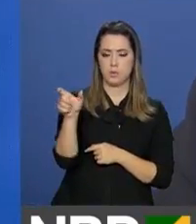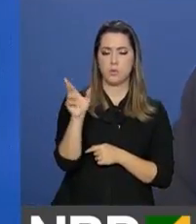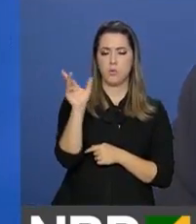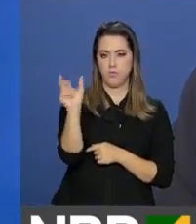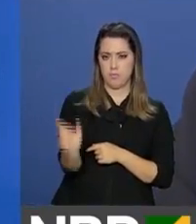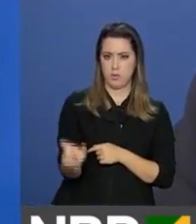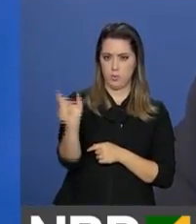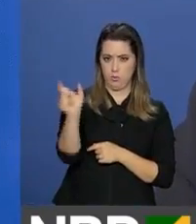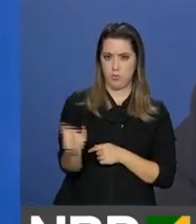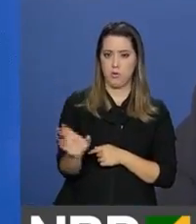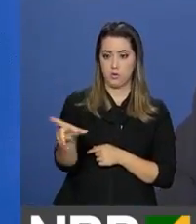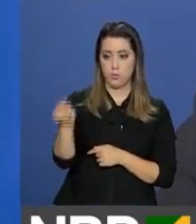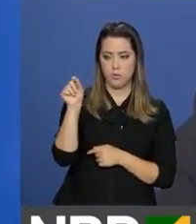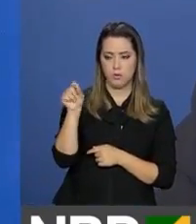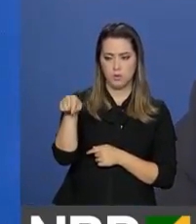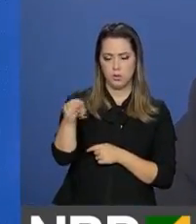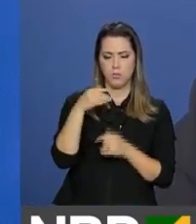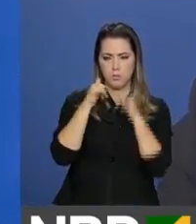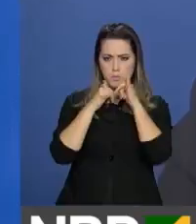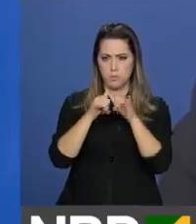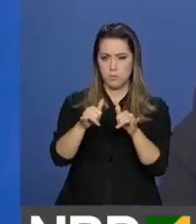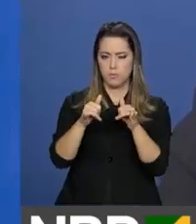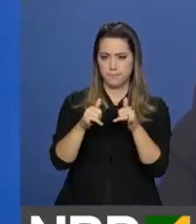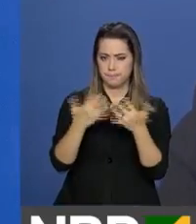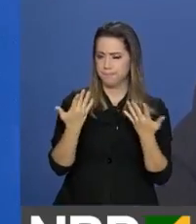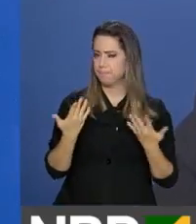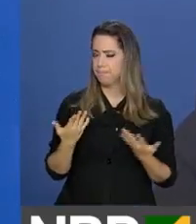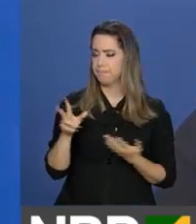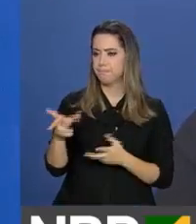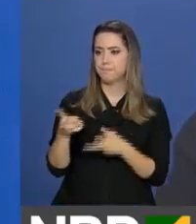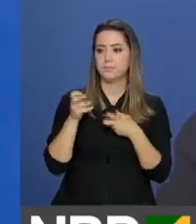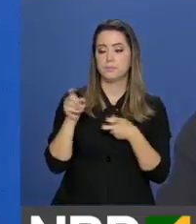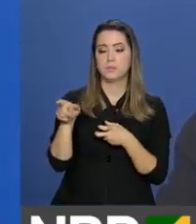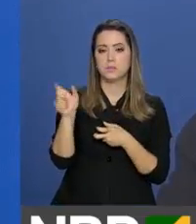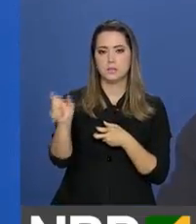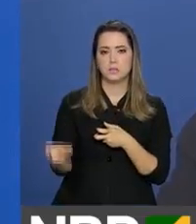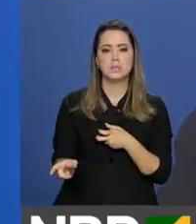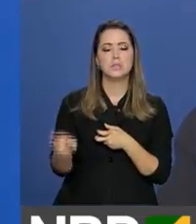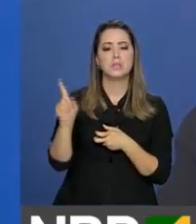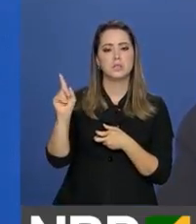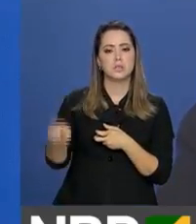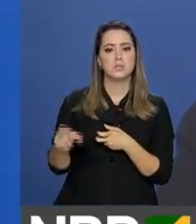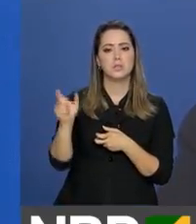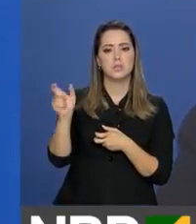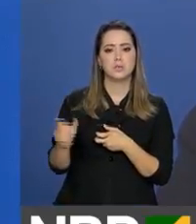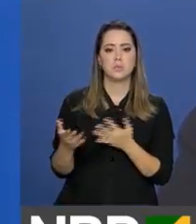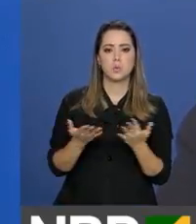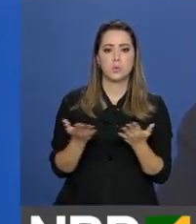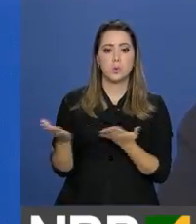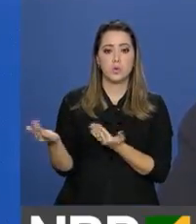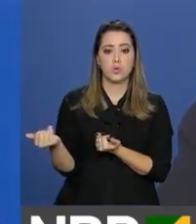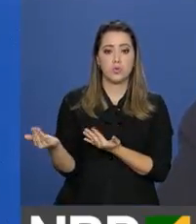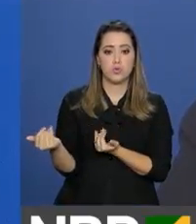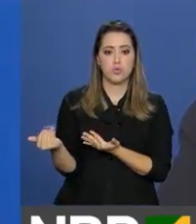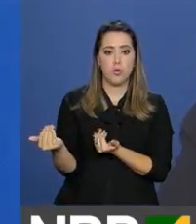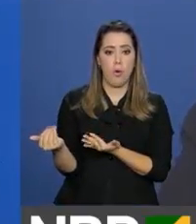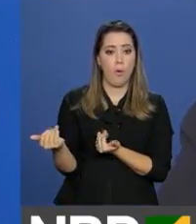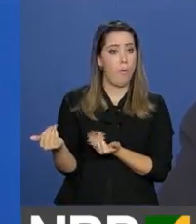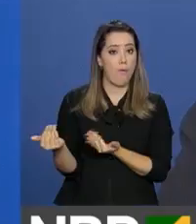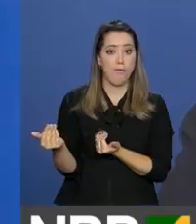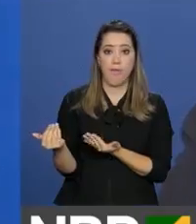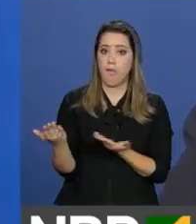conhecia, a primeira sensação que tive foi exatamente essa: trata-se de um jovem, muito jovem, não